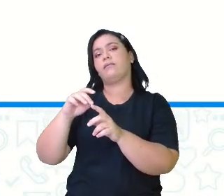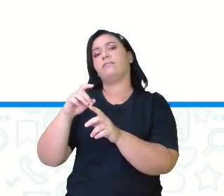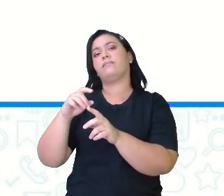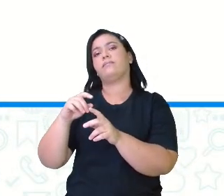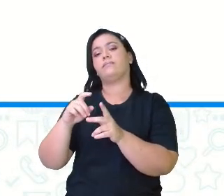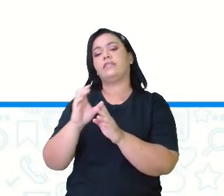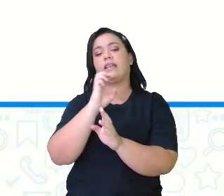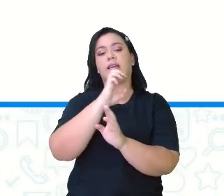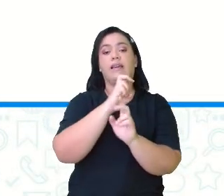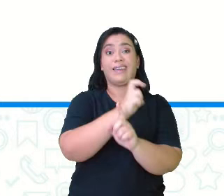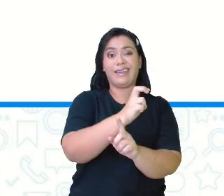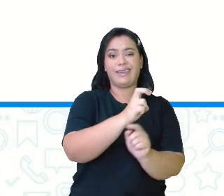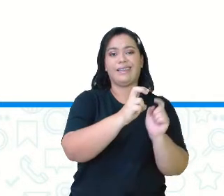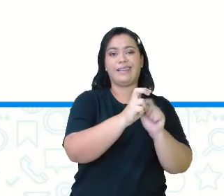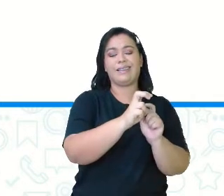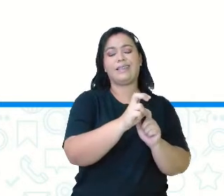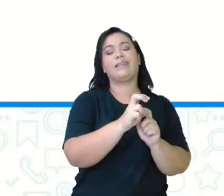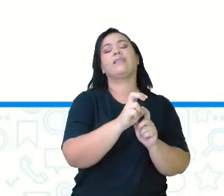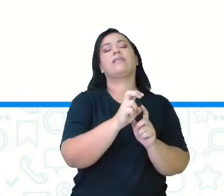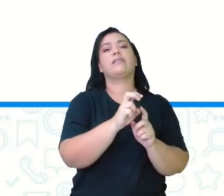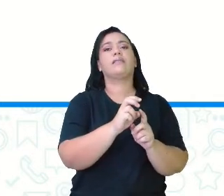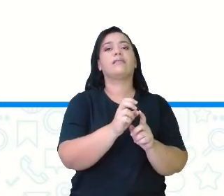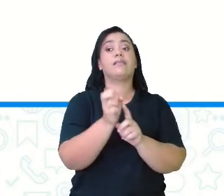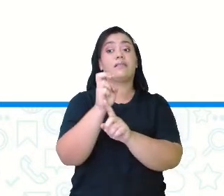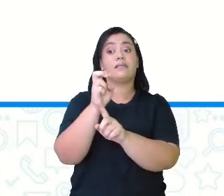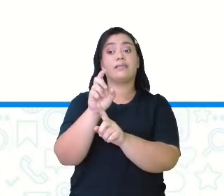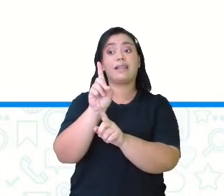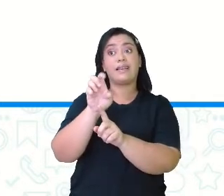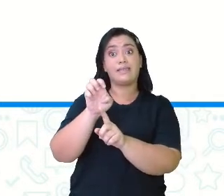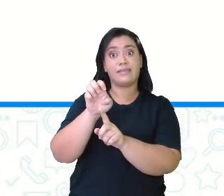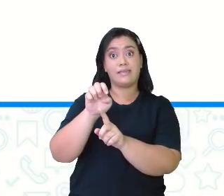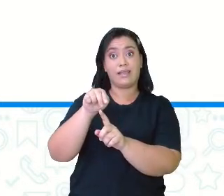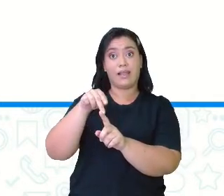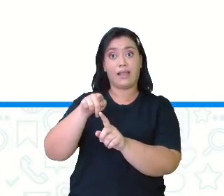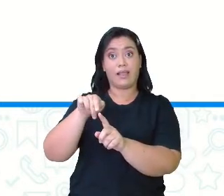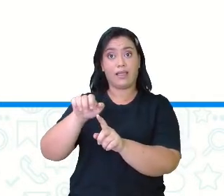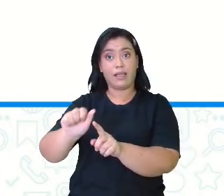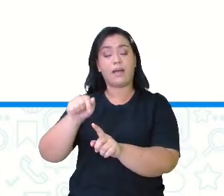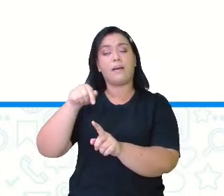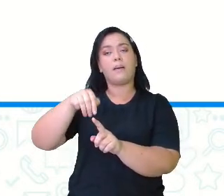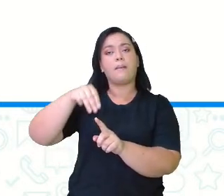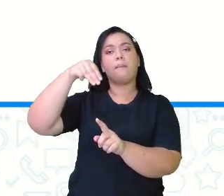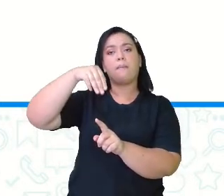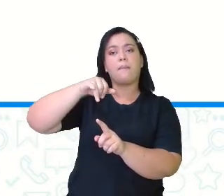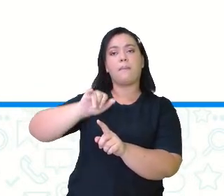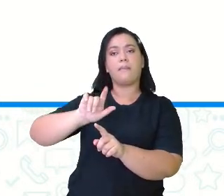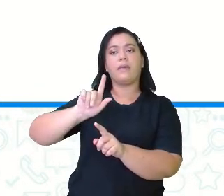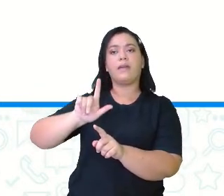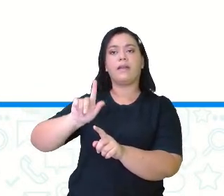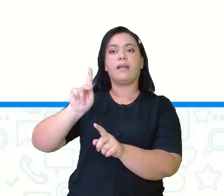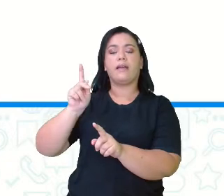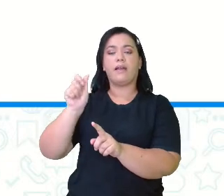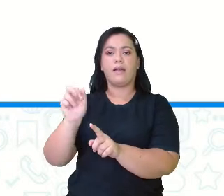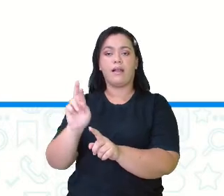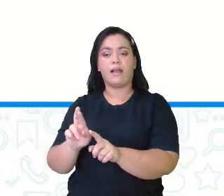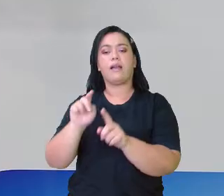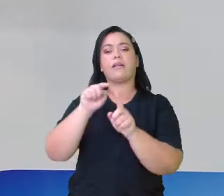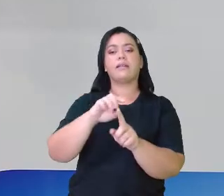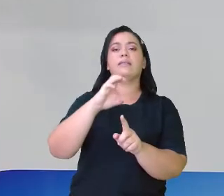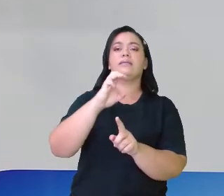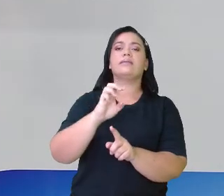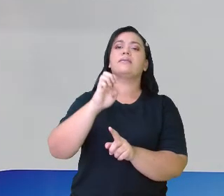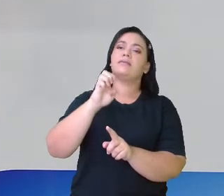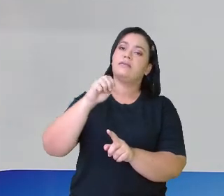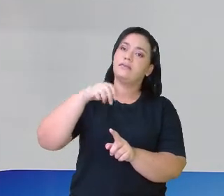a dezena de milhar e a sexta ordem, centena de milhar. Sempre assim, gente, não pode esquecer.